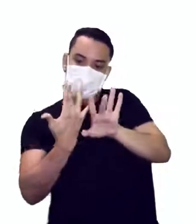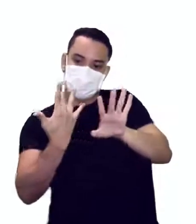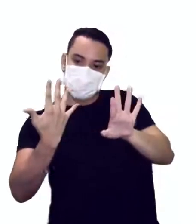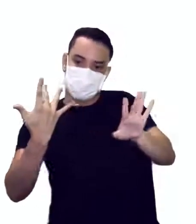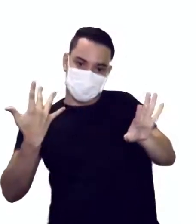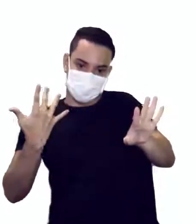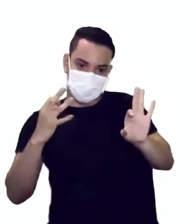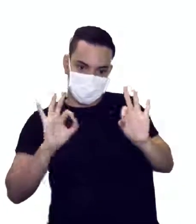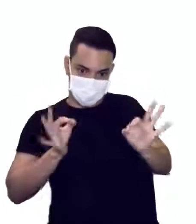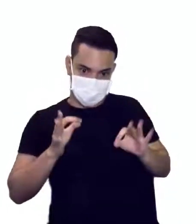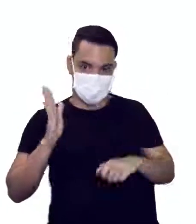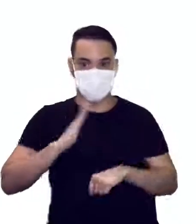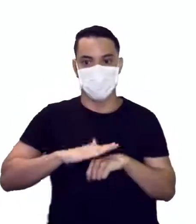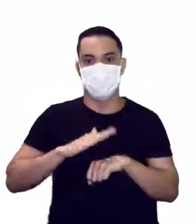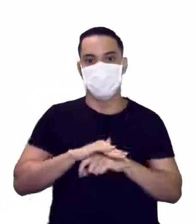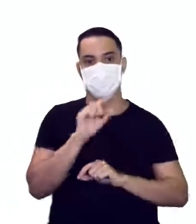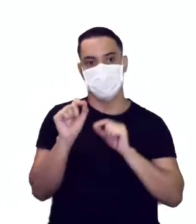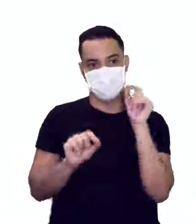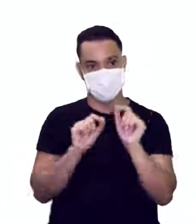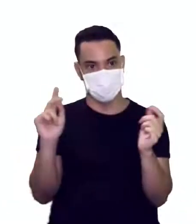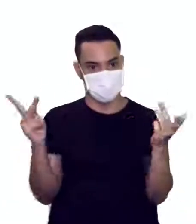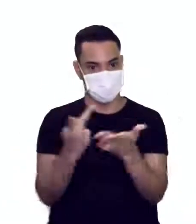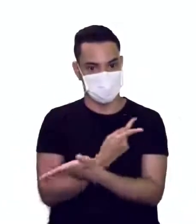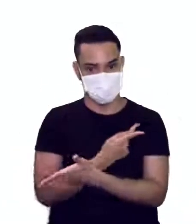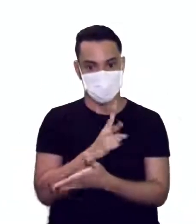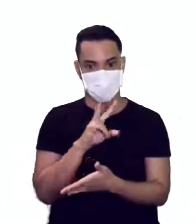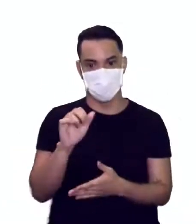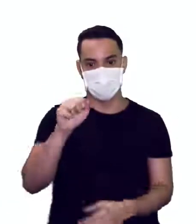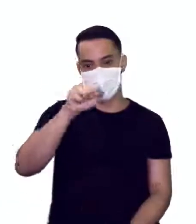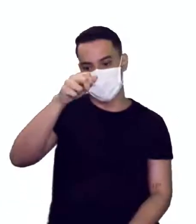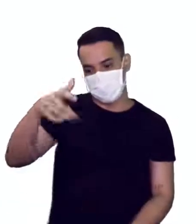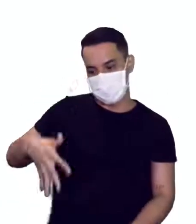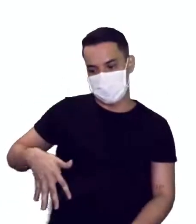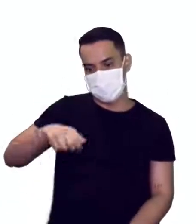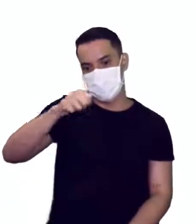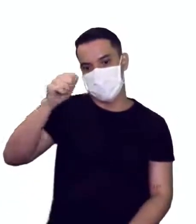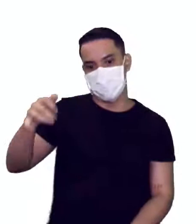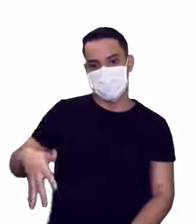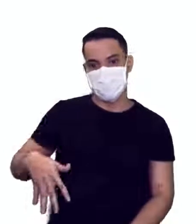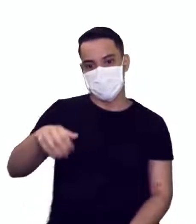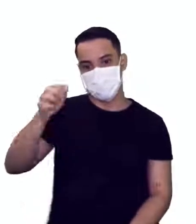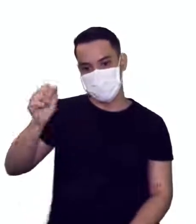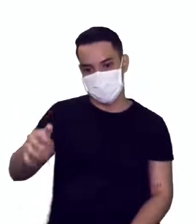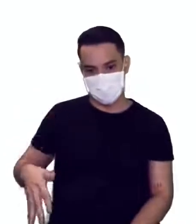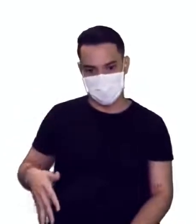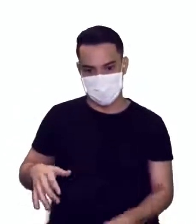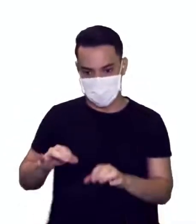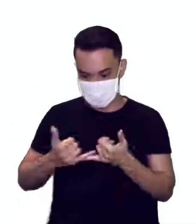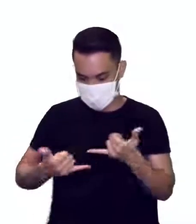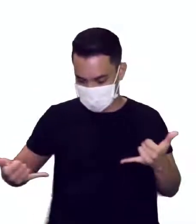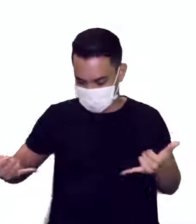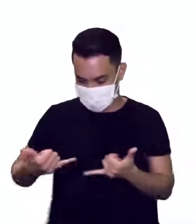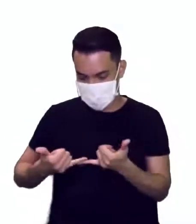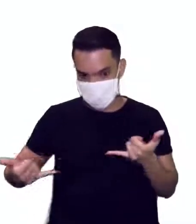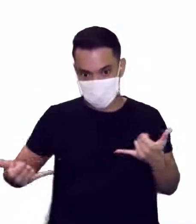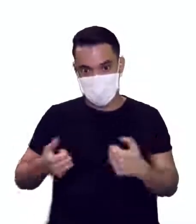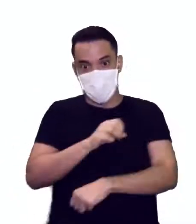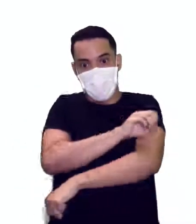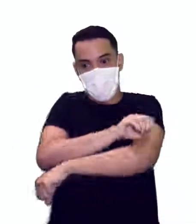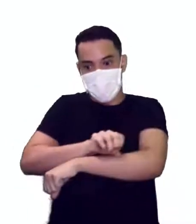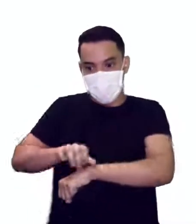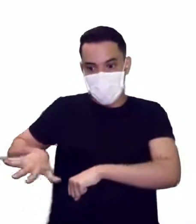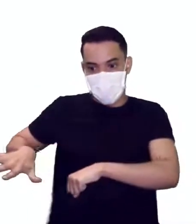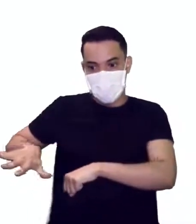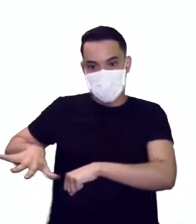Repelidos. Automaticamente, o que vai acontecer? Eles vão escoar aqui, ó, pelo meu fiozinho condutor, certo? Ó, foram